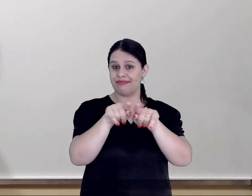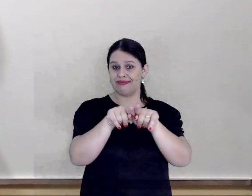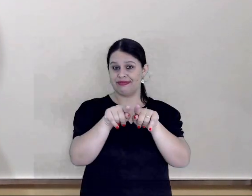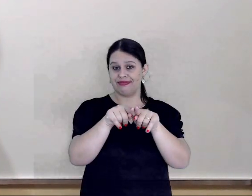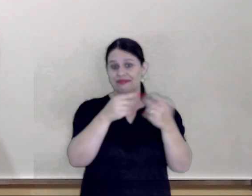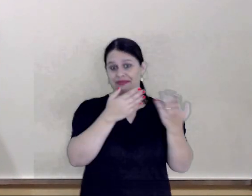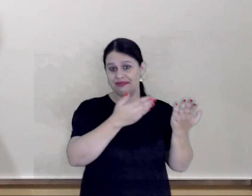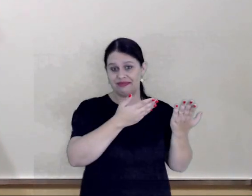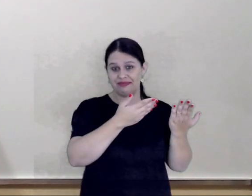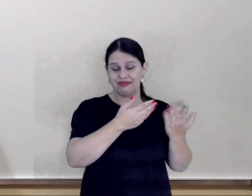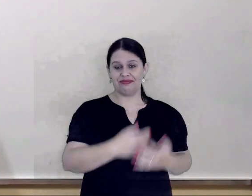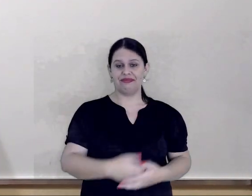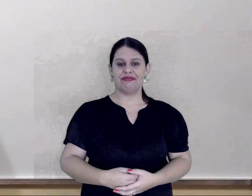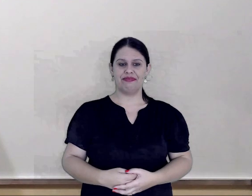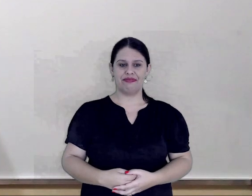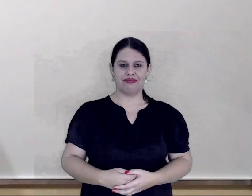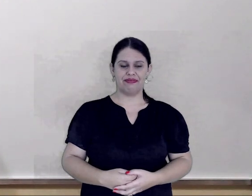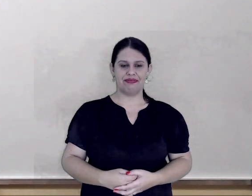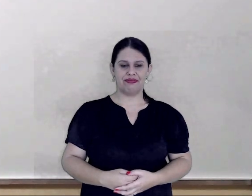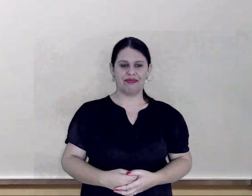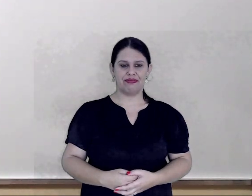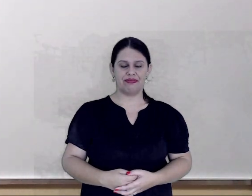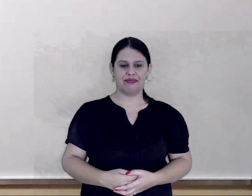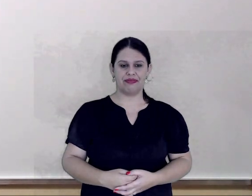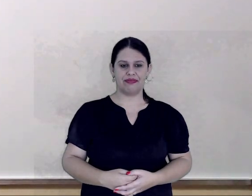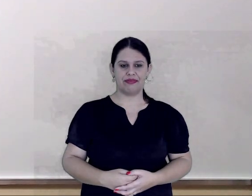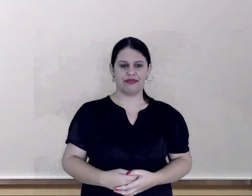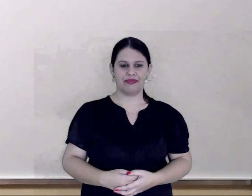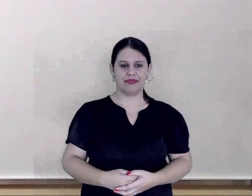ao vetor B. Legal? E